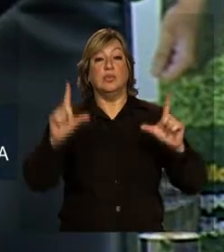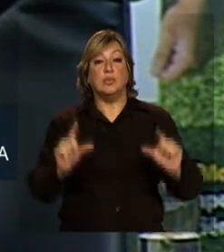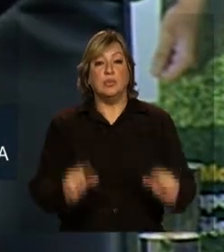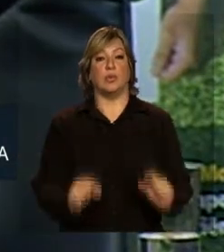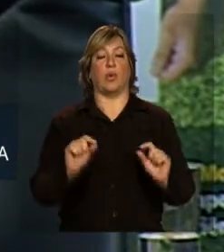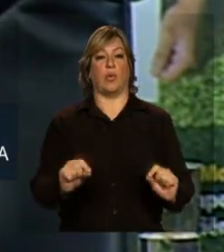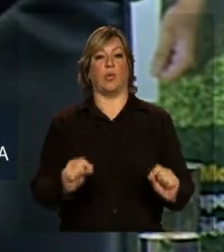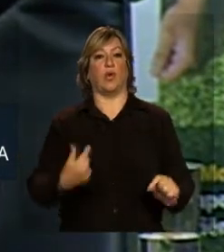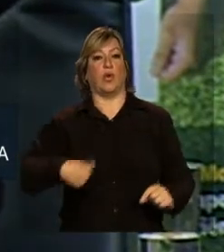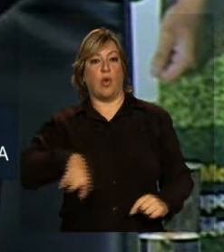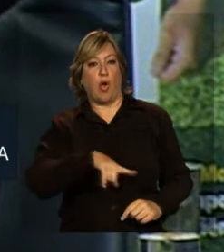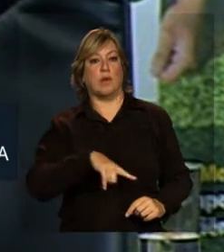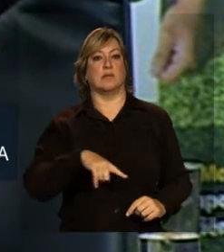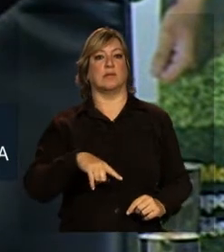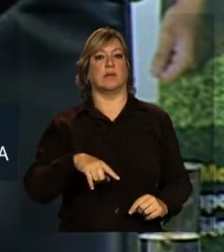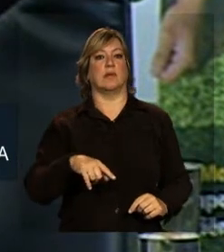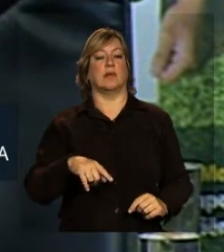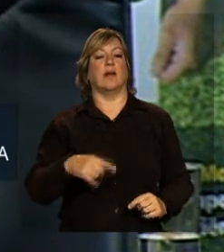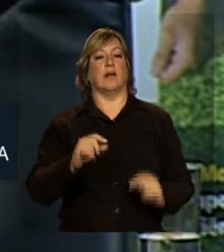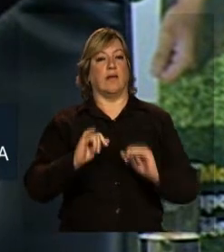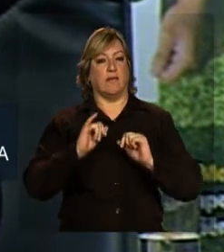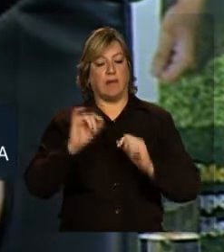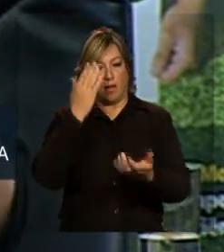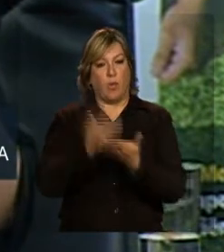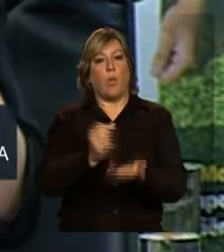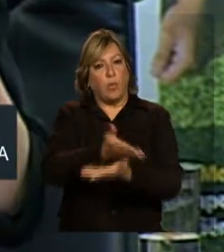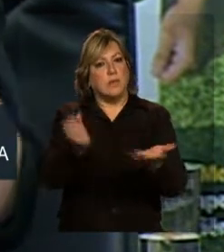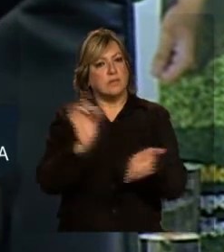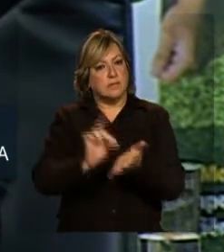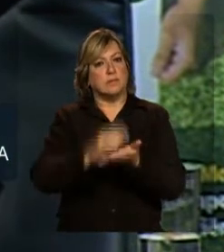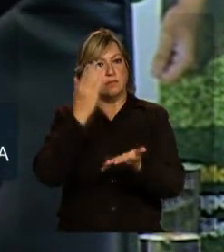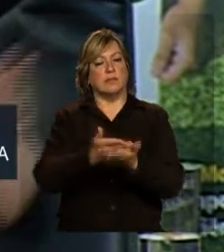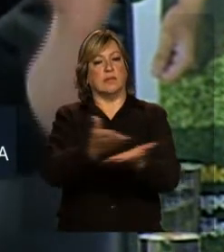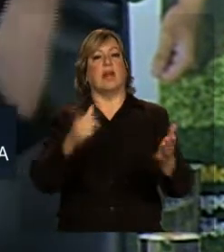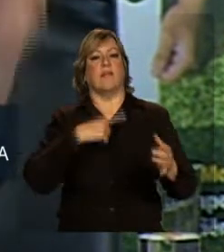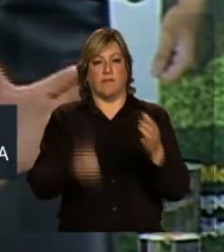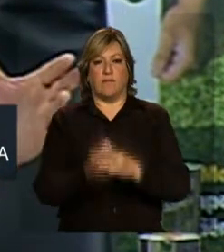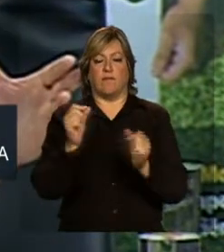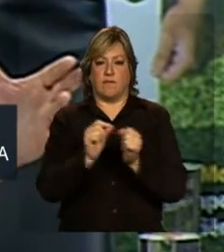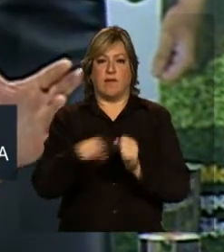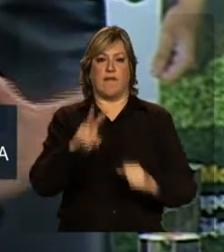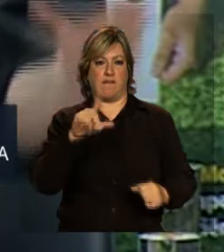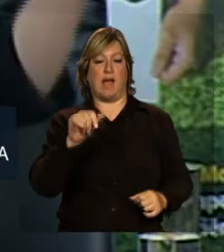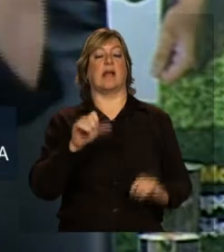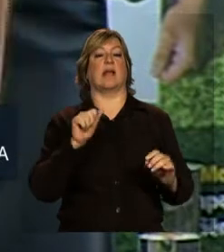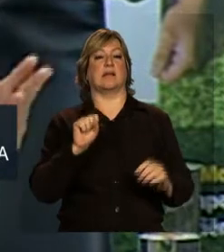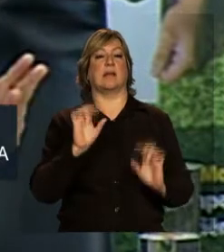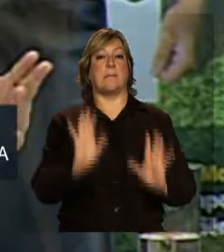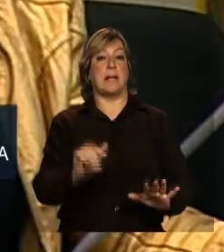de termos criado as vagas, porque o significado de termos criado essas vagas é termos professores nestes cursos de formação